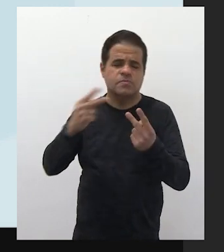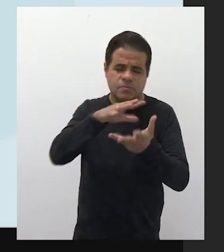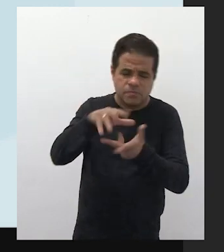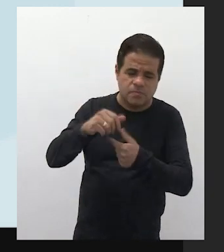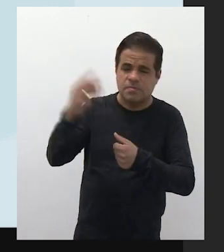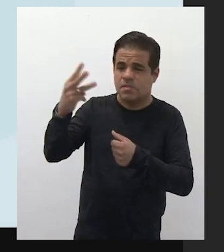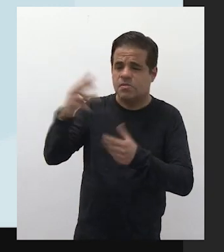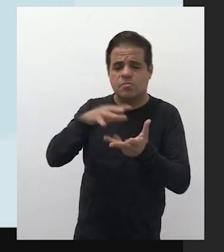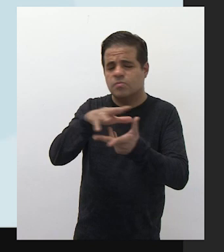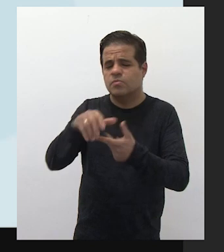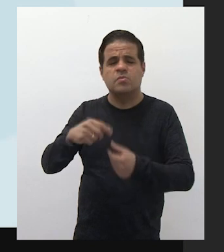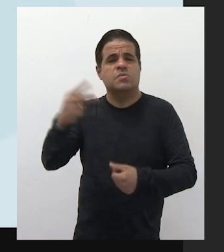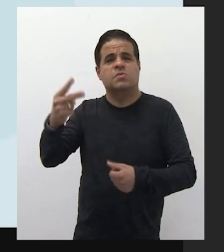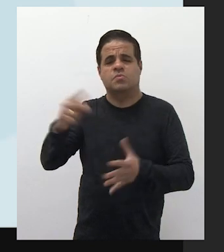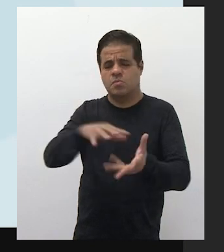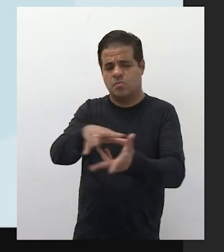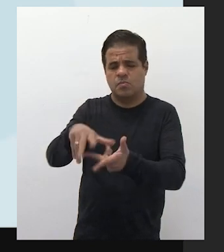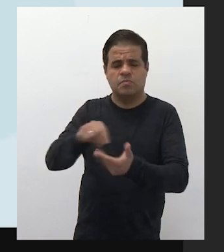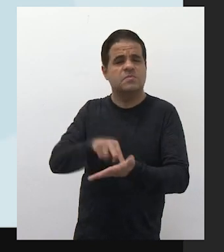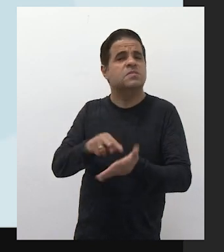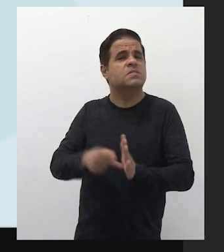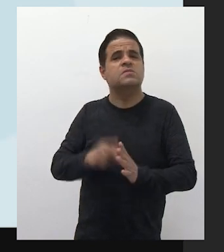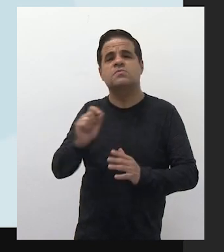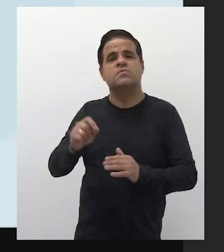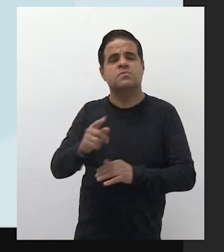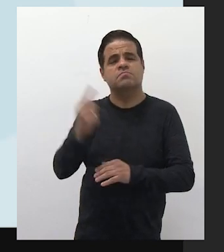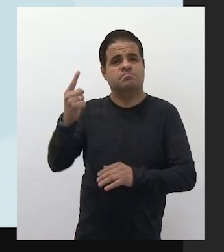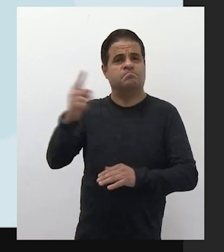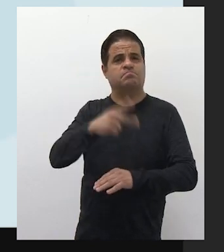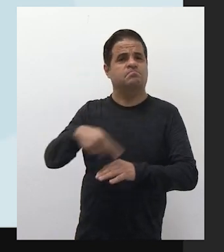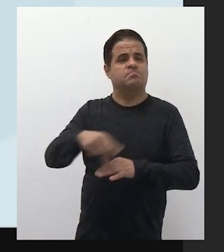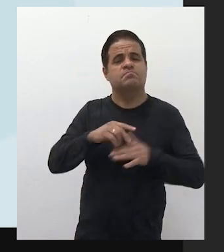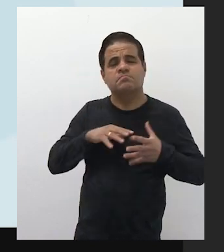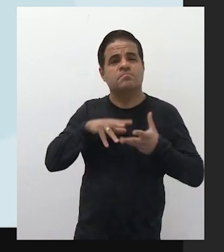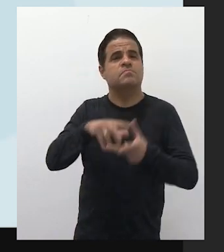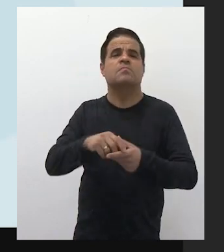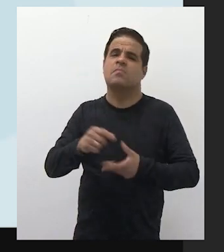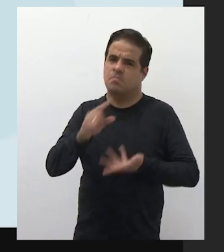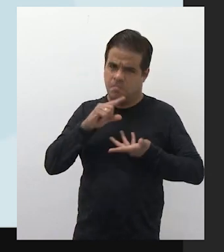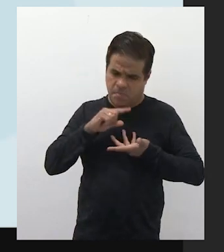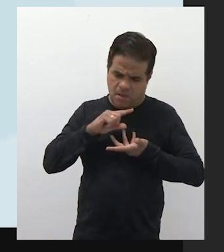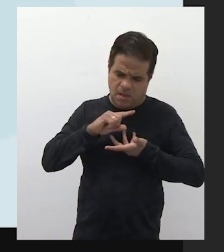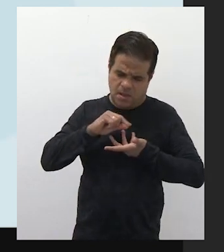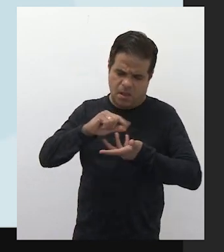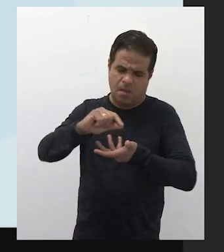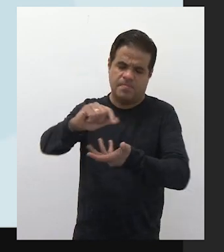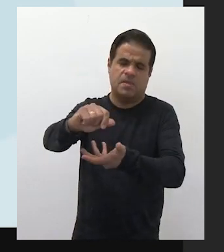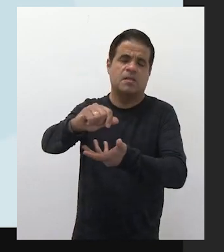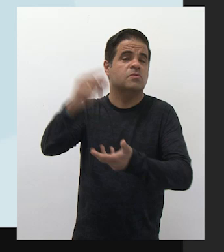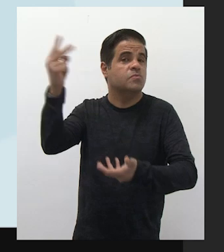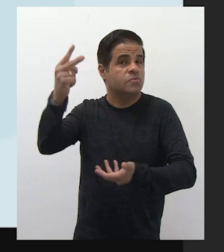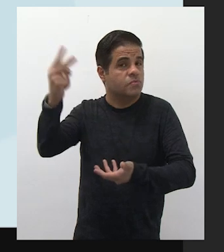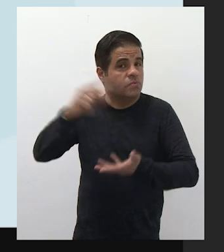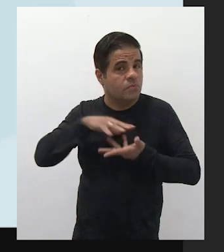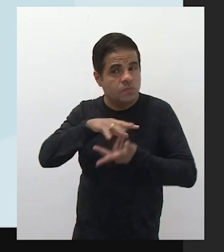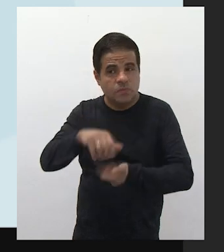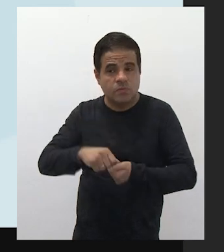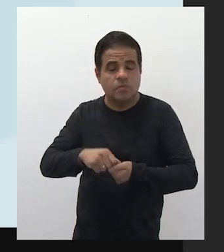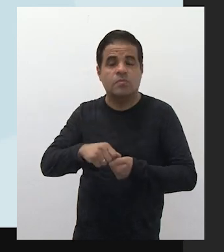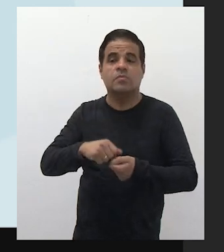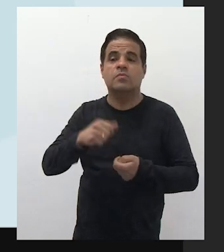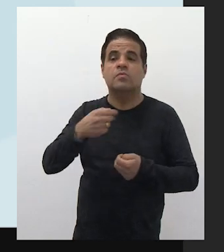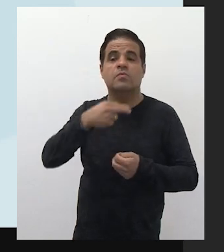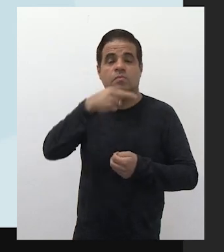mundo. O que é esse segundo mundo? O que era um país de primeiro mundo? Um país capitalista. que era o segundo mundo? Rússia,